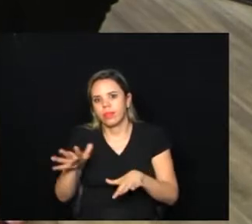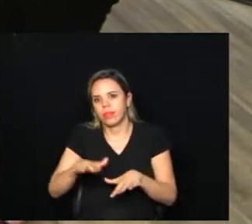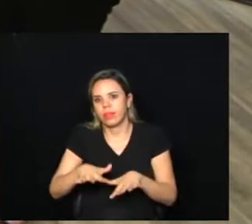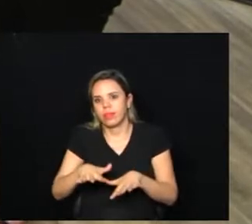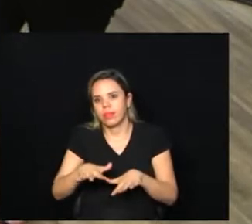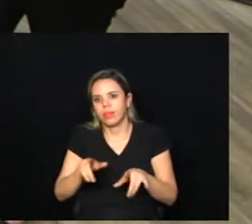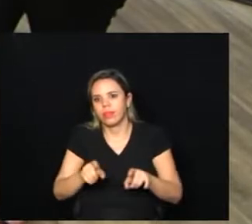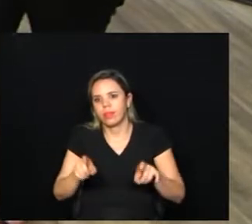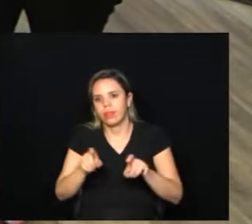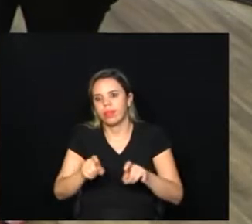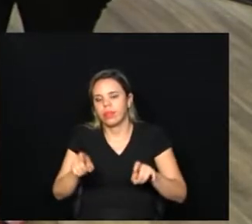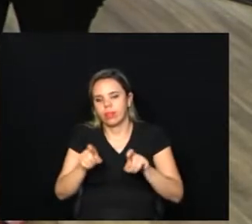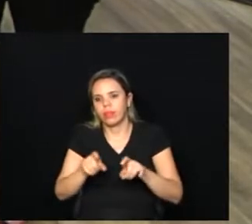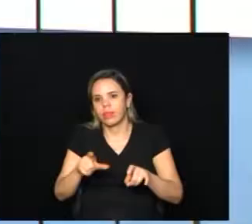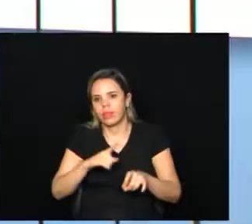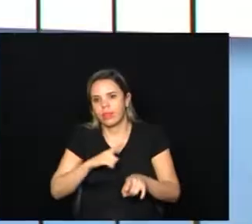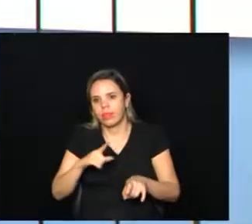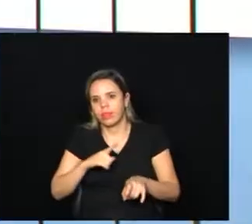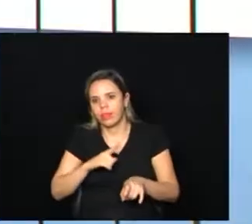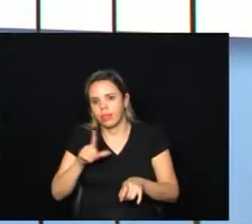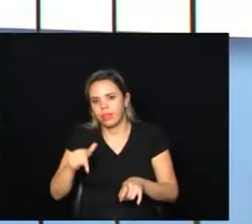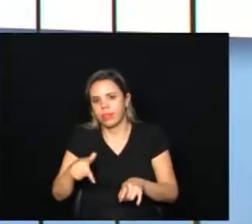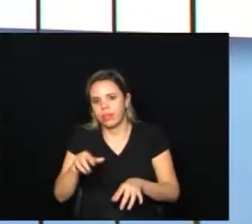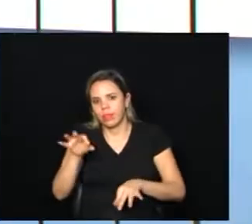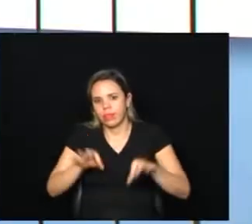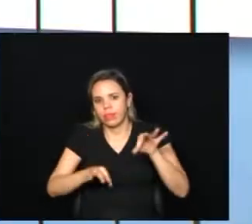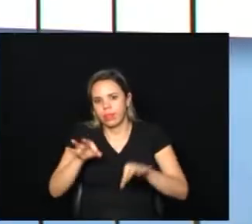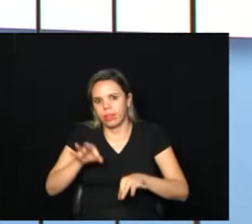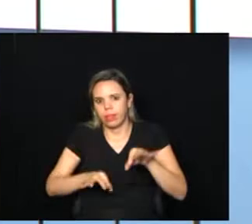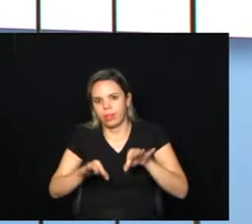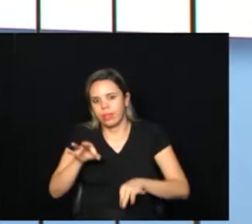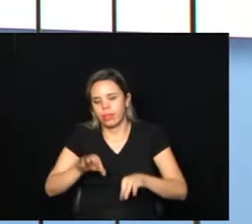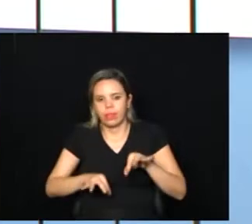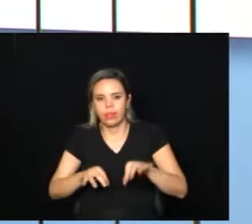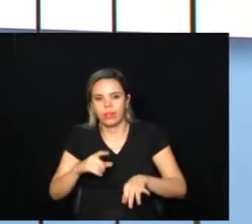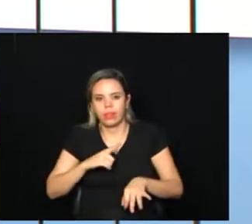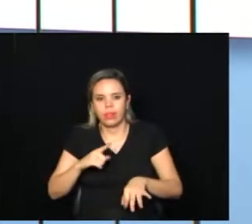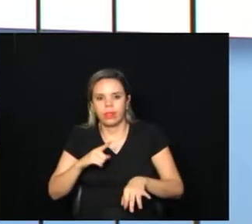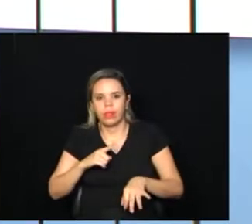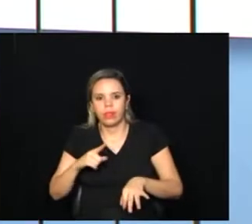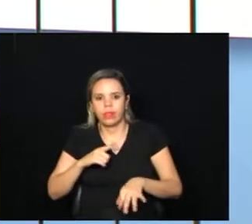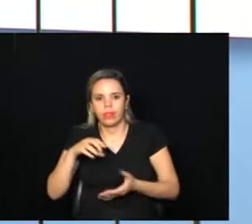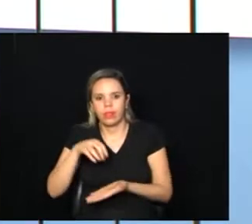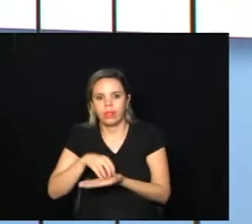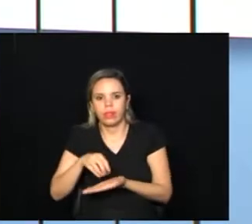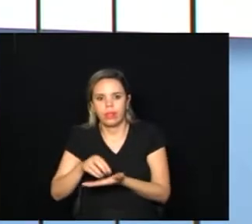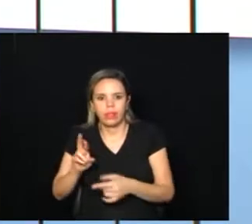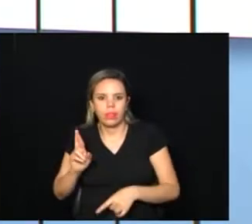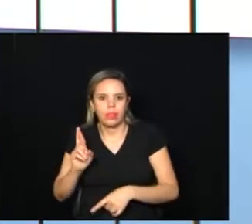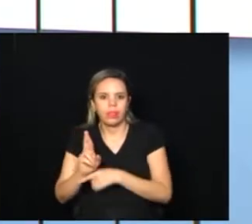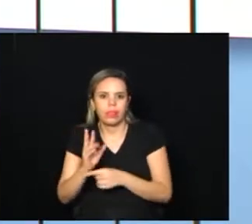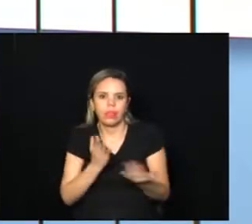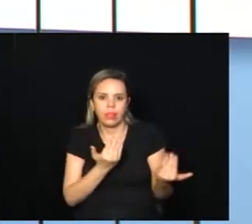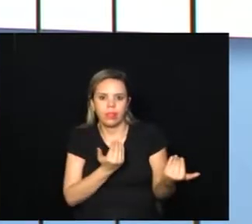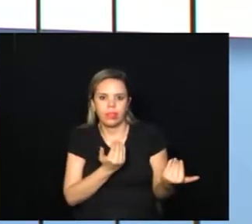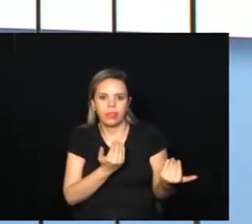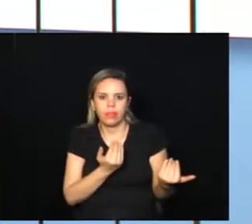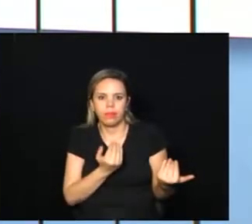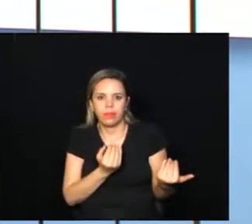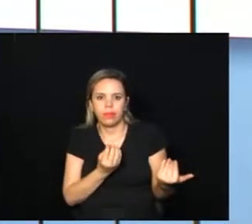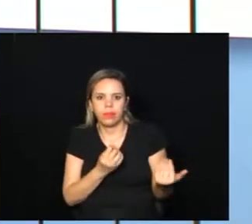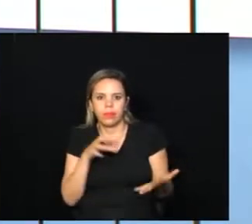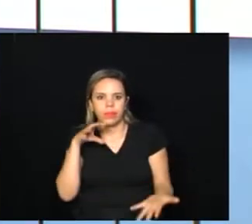Mirna Abreu? Tem sim, olha. E essa oficina vai ser oferecida pelo Centro de Referência da Juventude.